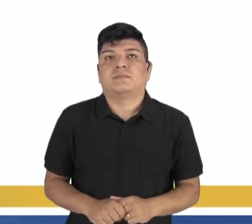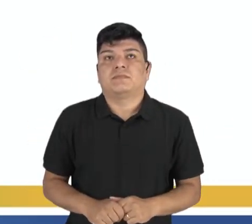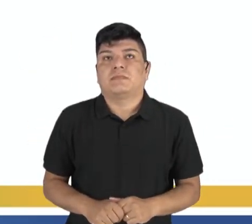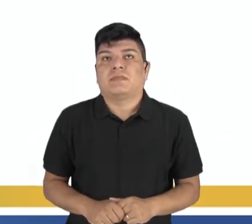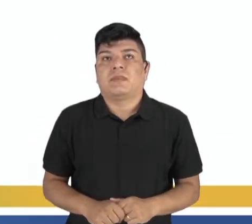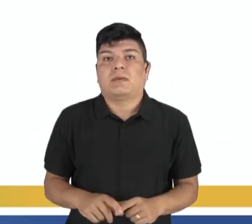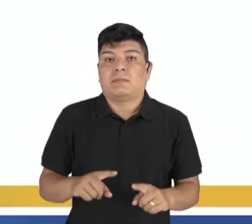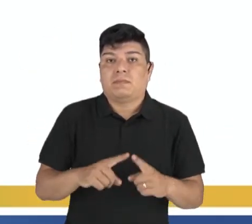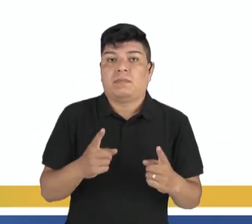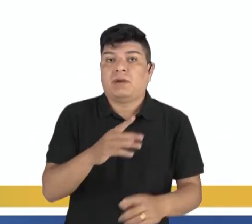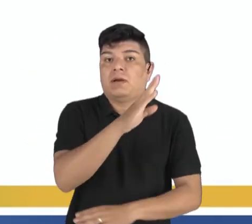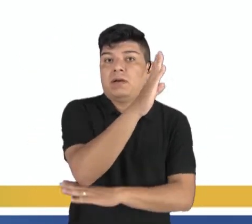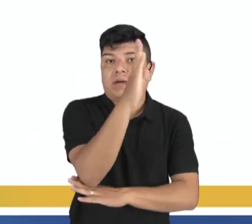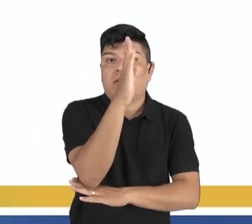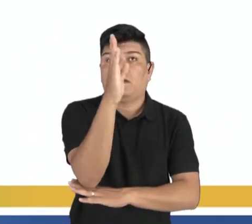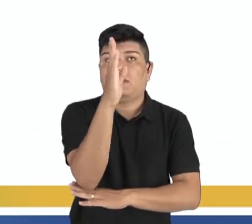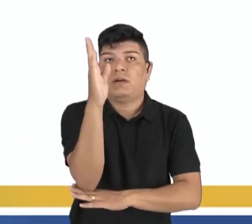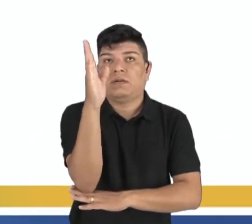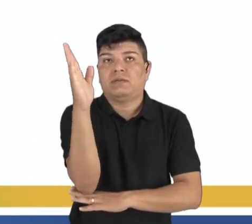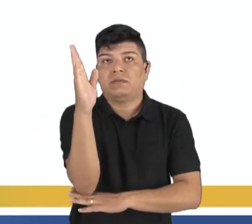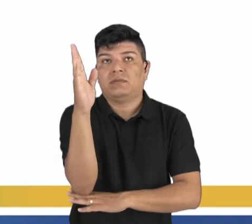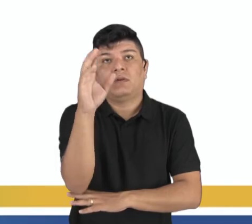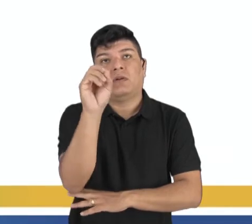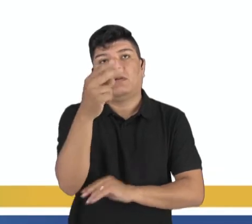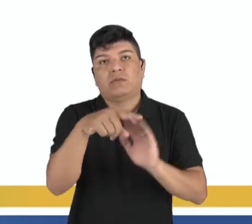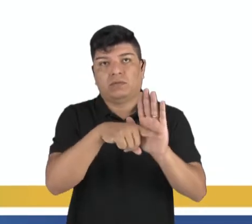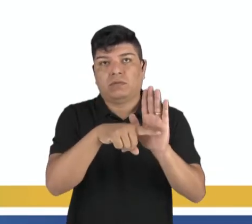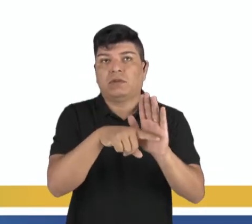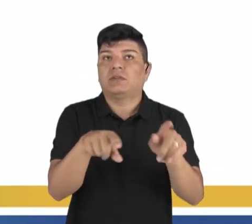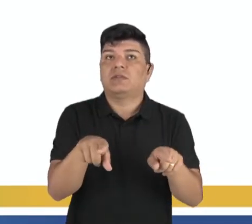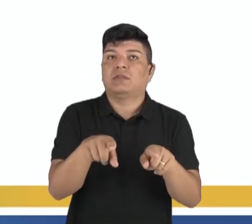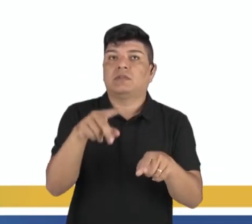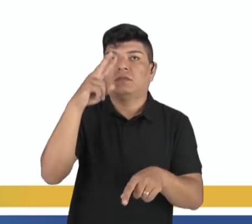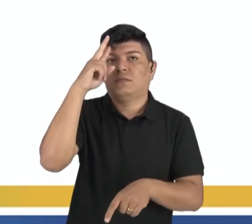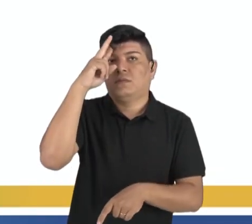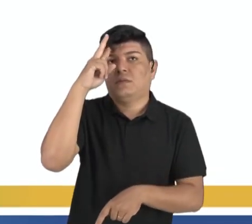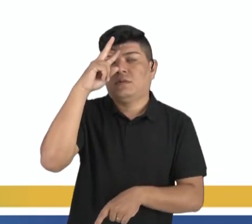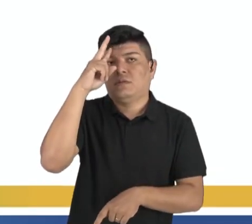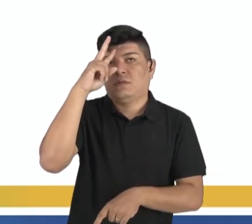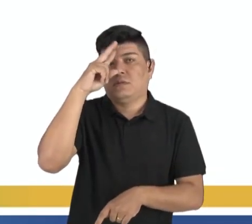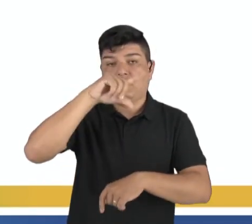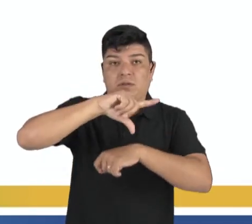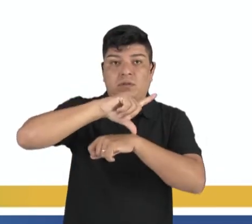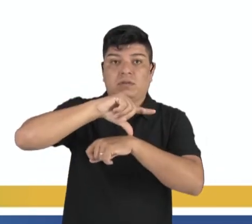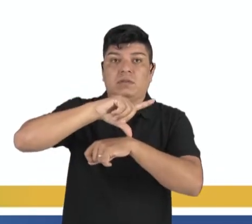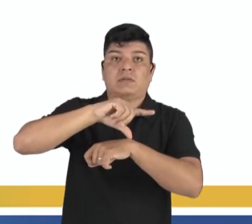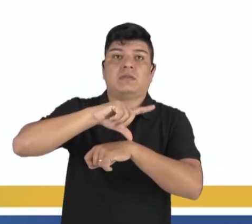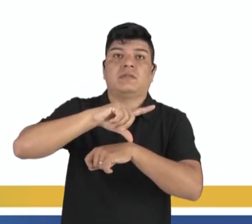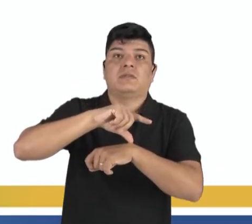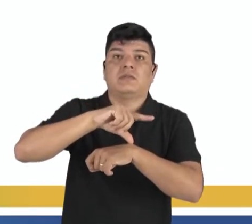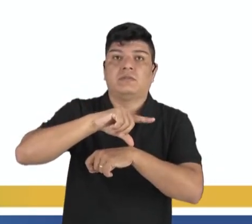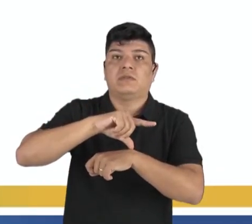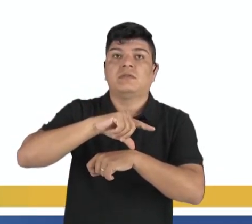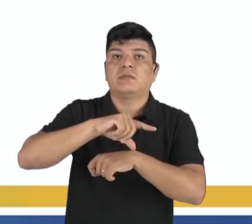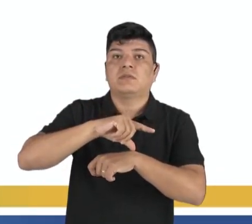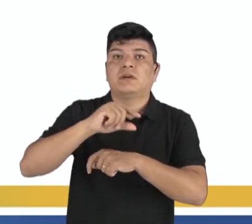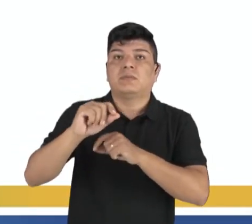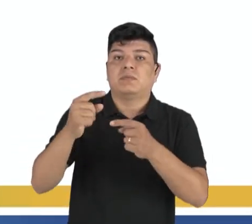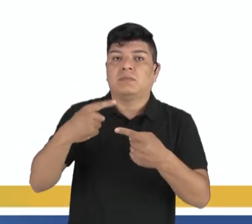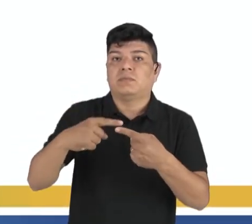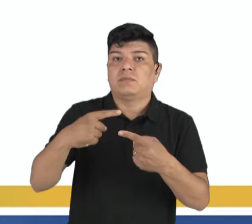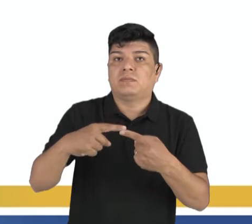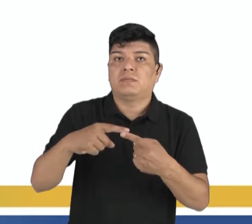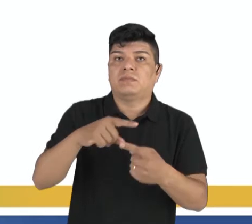eu já não sentido horário ou sentido negativo novamente mas como estamos no relógio E aí você está falando que é no sentido horário